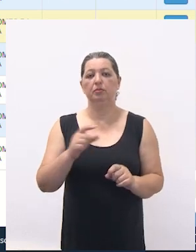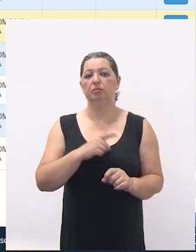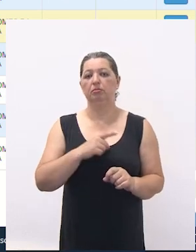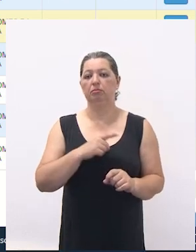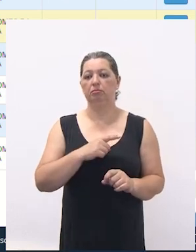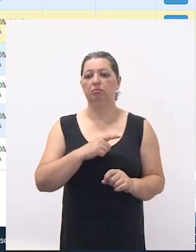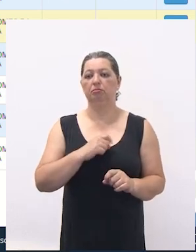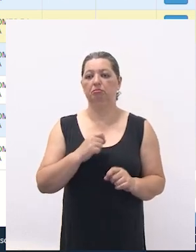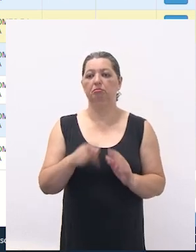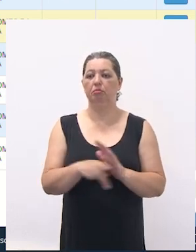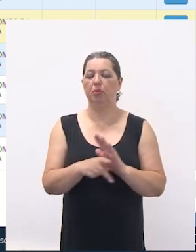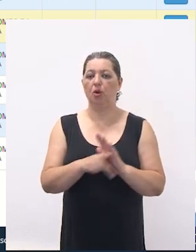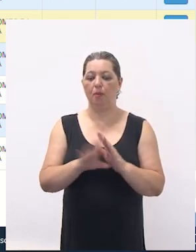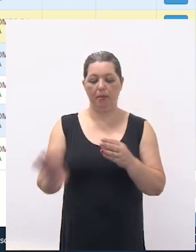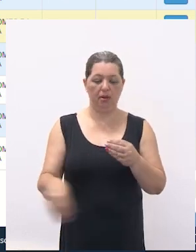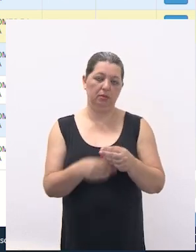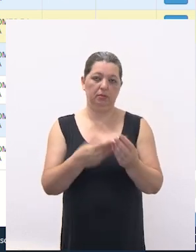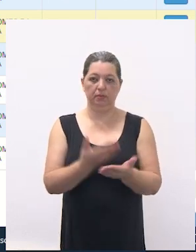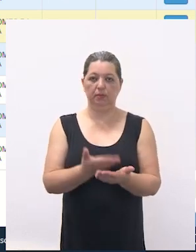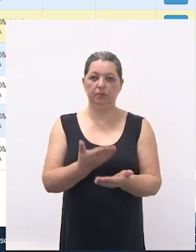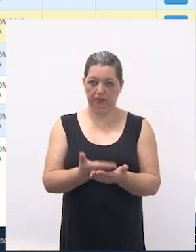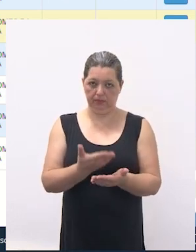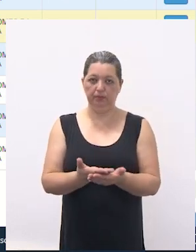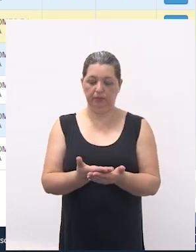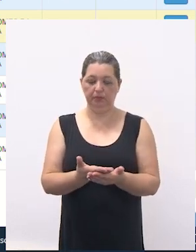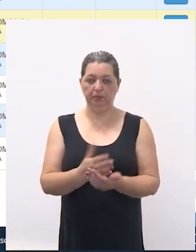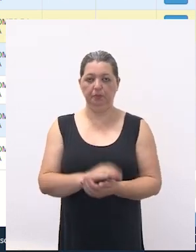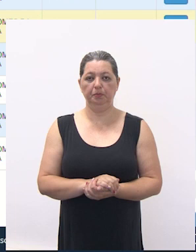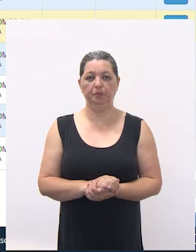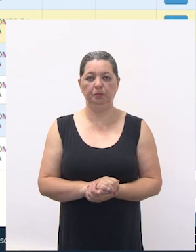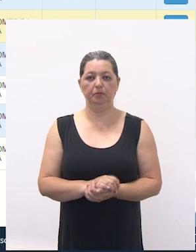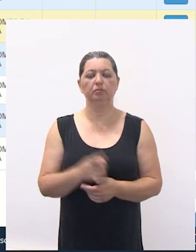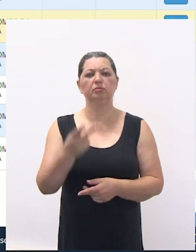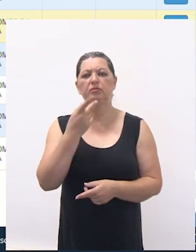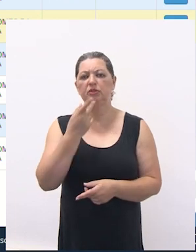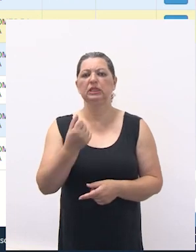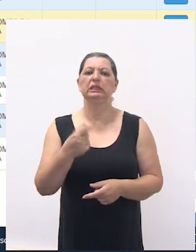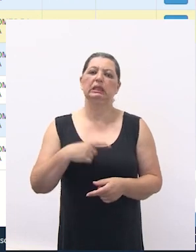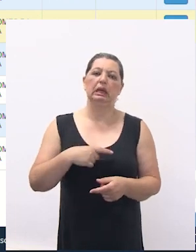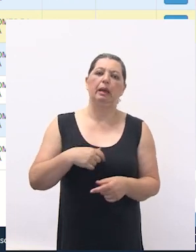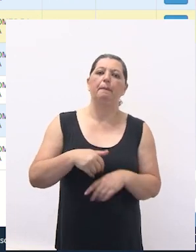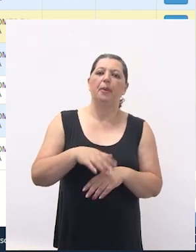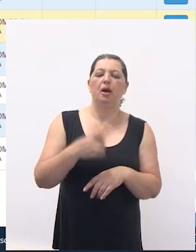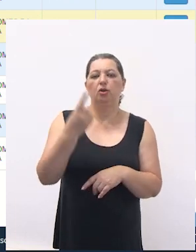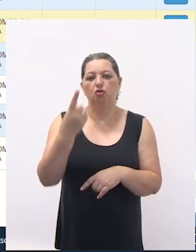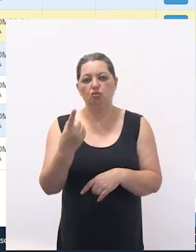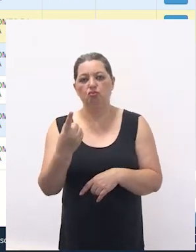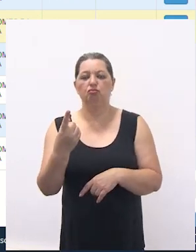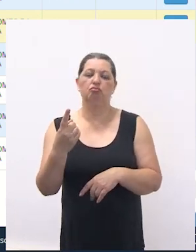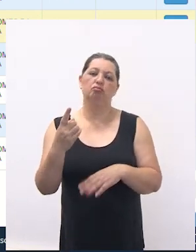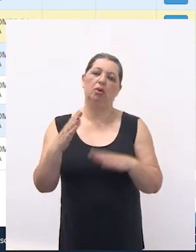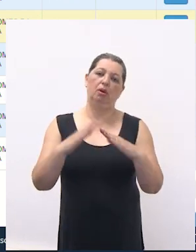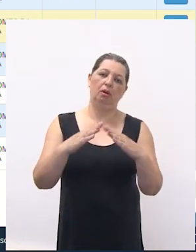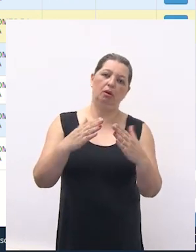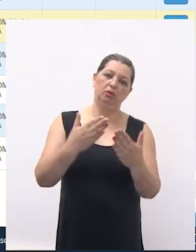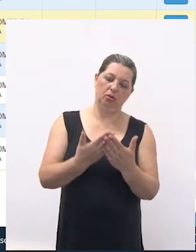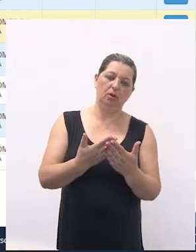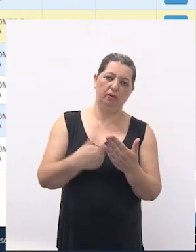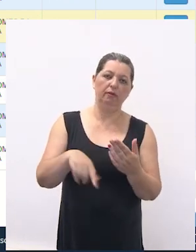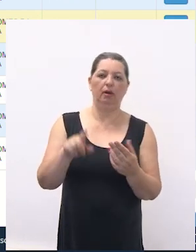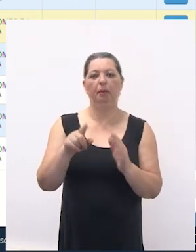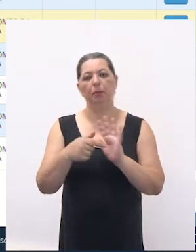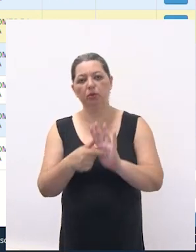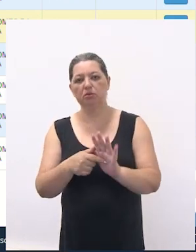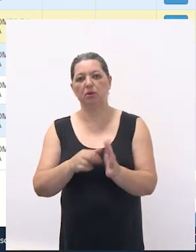estou atribuída, as aulas que estão me atribuídas. Como você disse, se eu tiver mais de uma escola, vai aparecer mais de uma escola e aí automaticamente